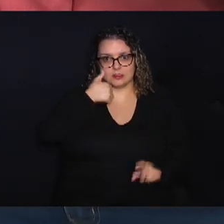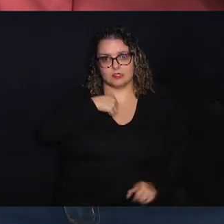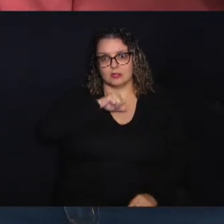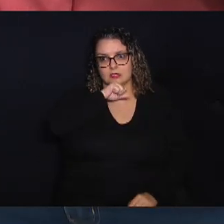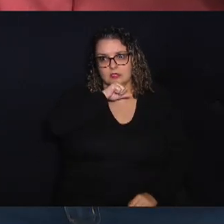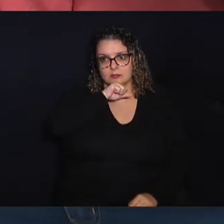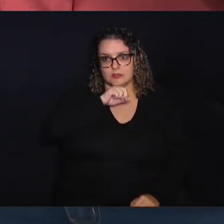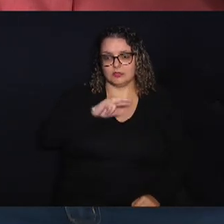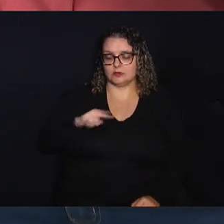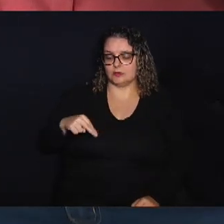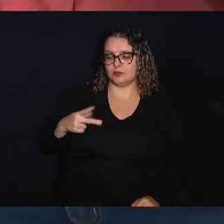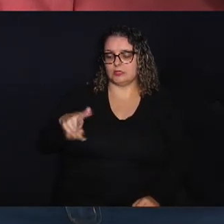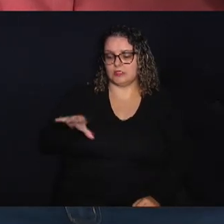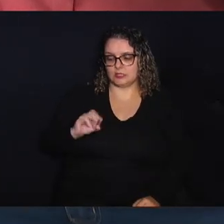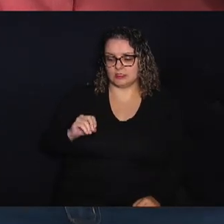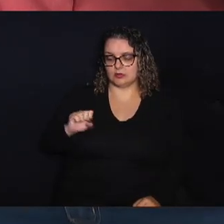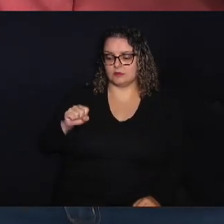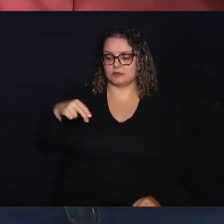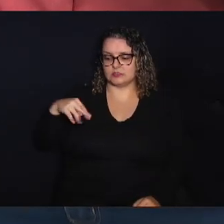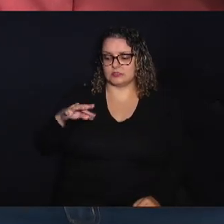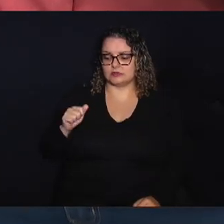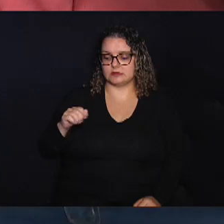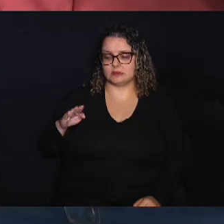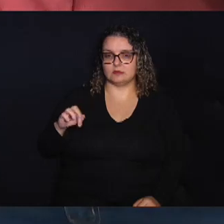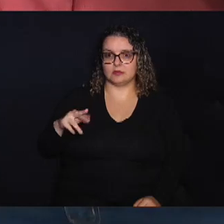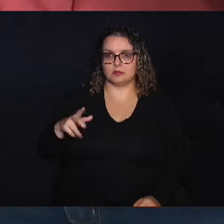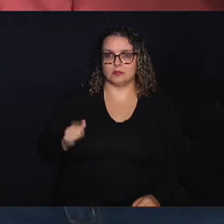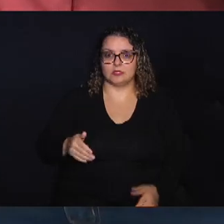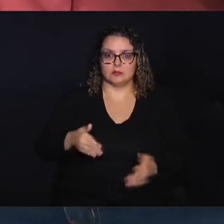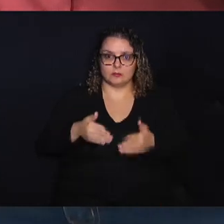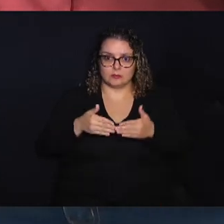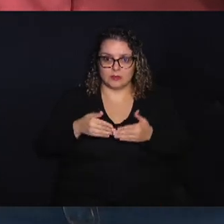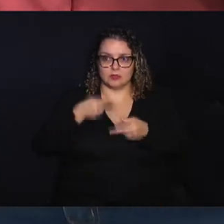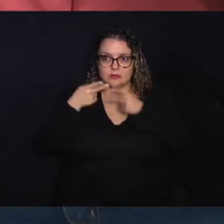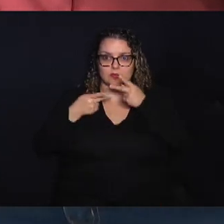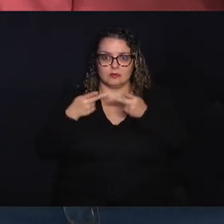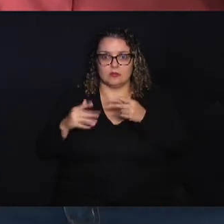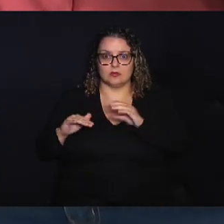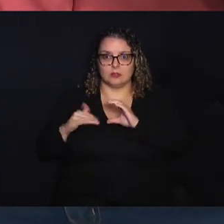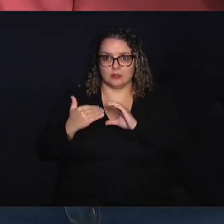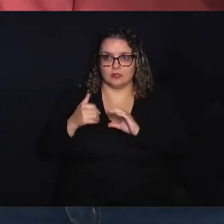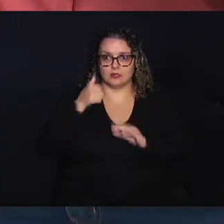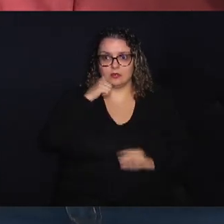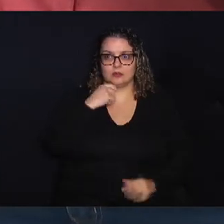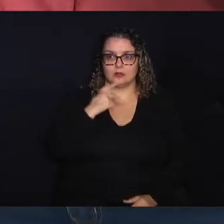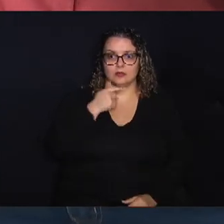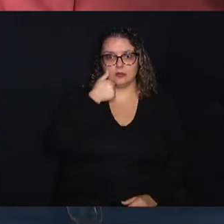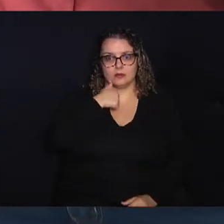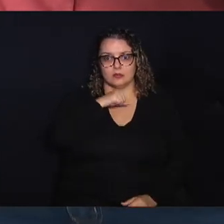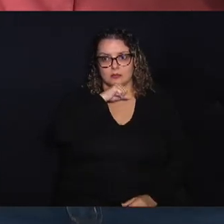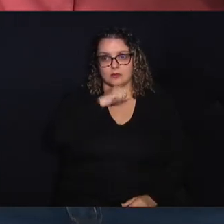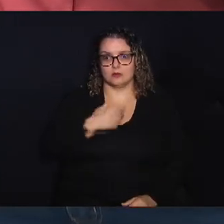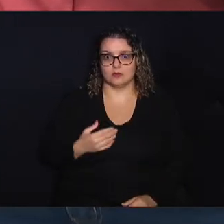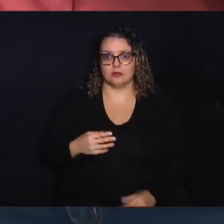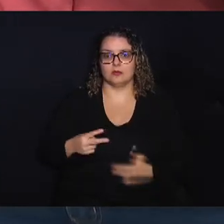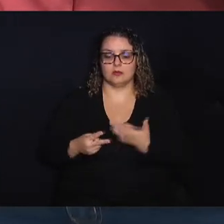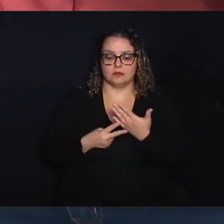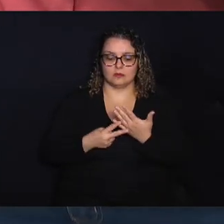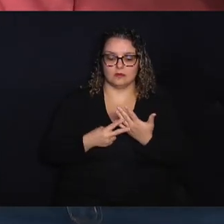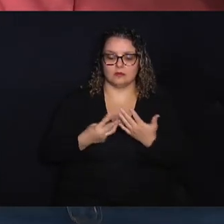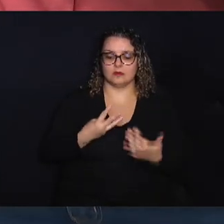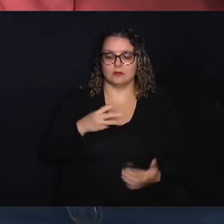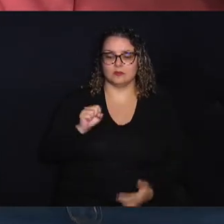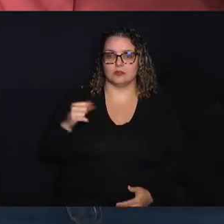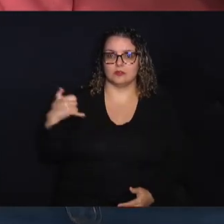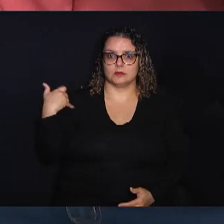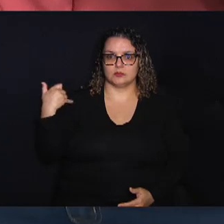Santa Bárbara e gostaria de tomar licença para falar um pouco o que ele me mandou sobre ela, né? Viúva com 38 anos, mãe